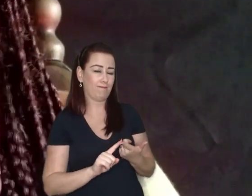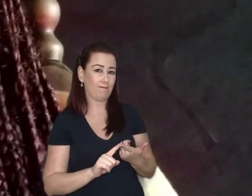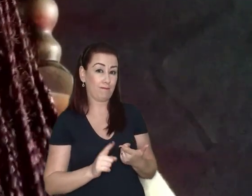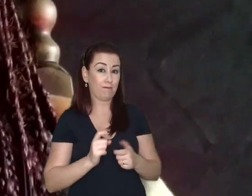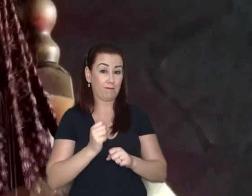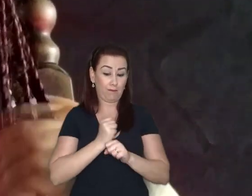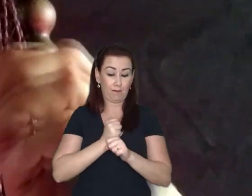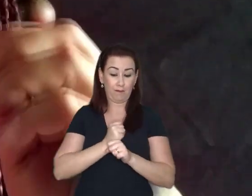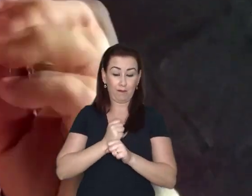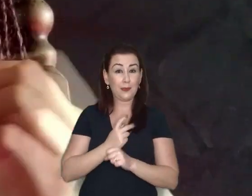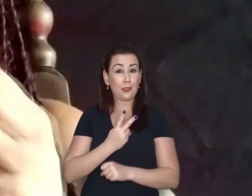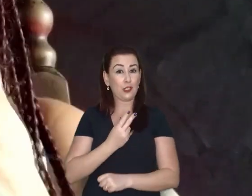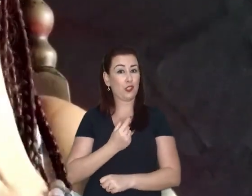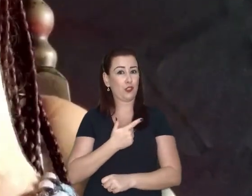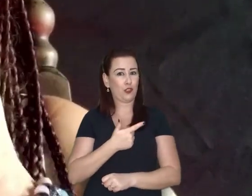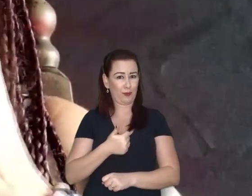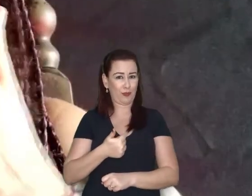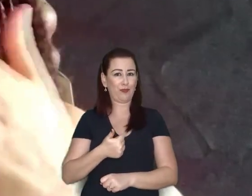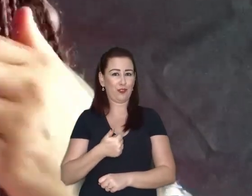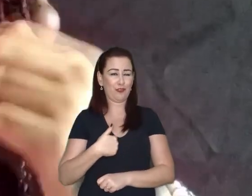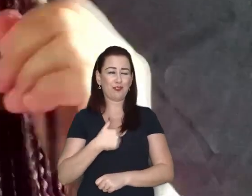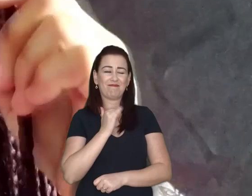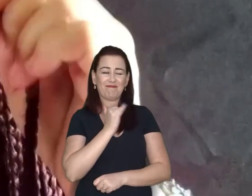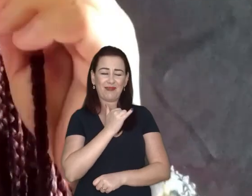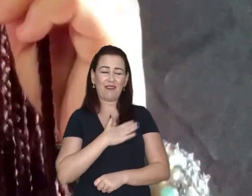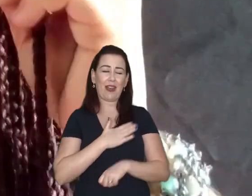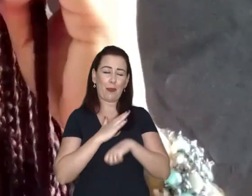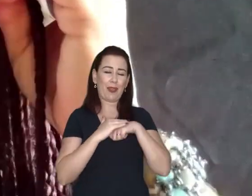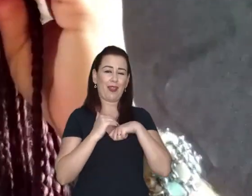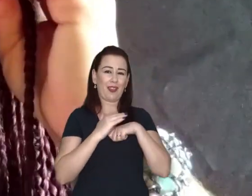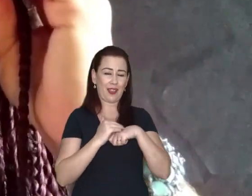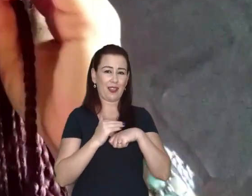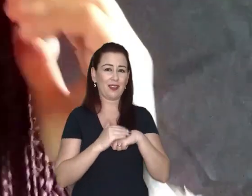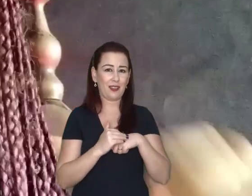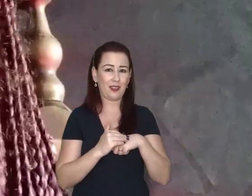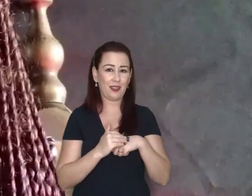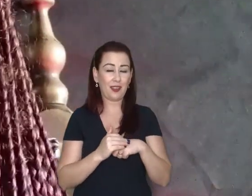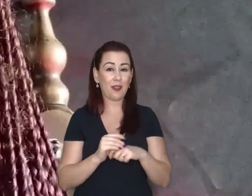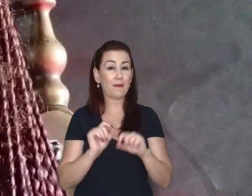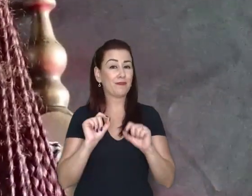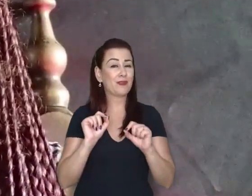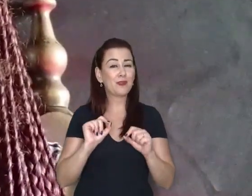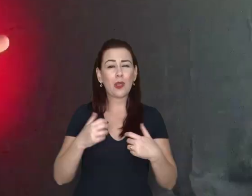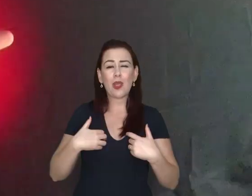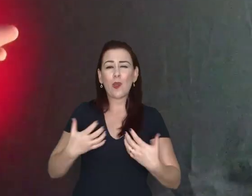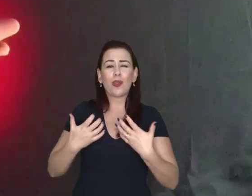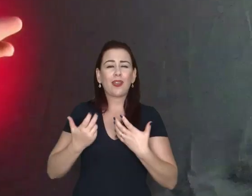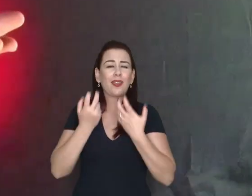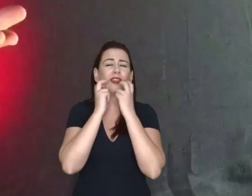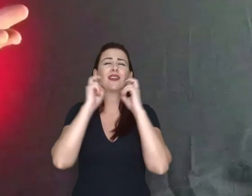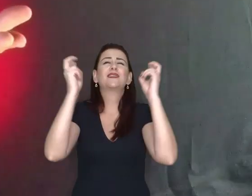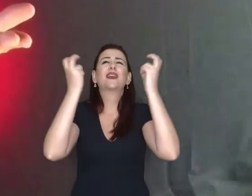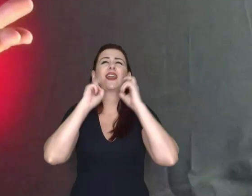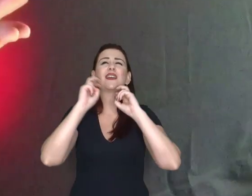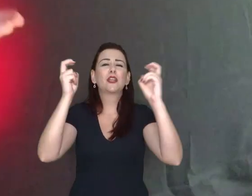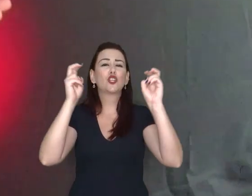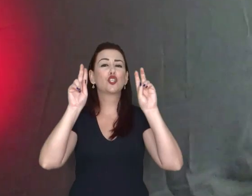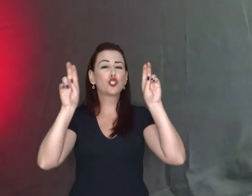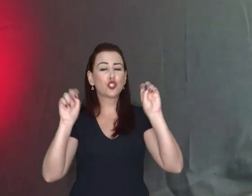é de 2021, minha querida, e há tanto que esbravejar sobre as nossas